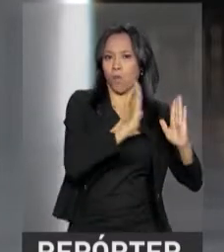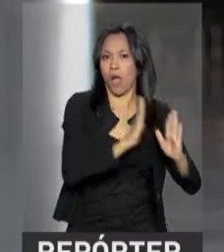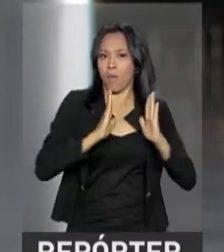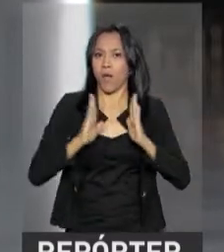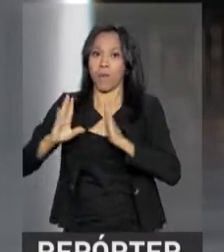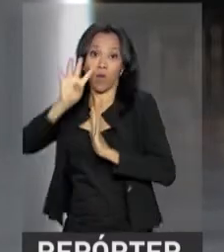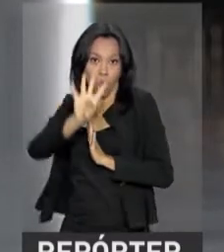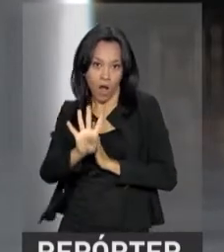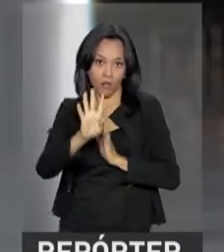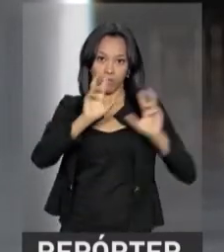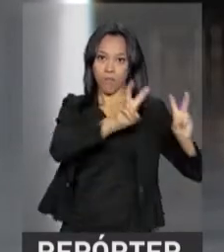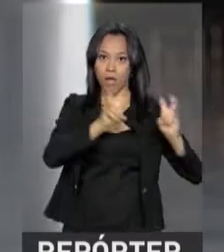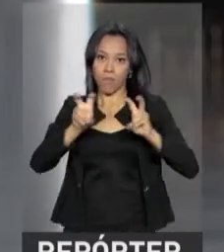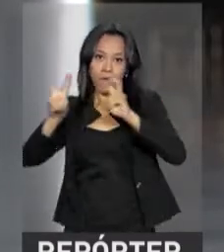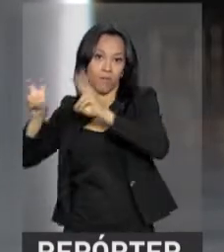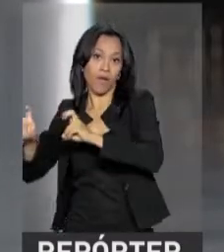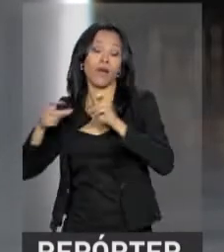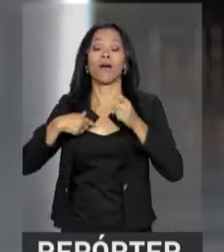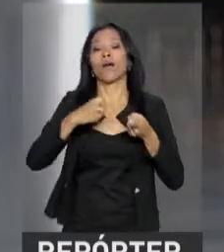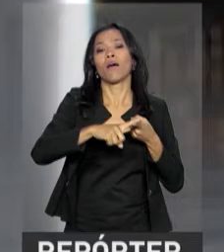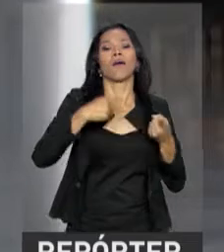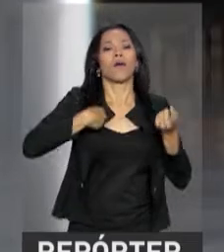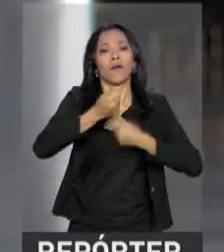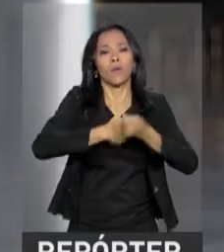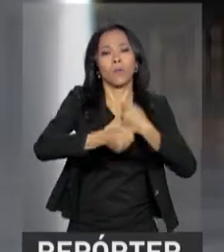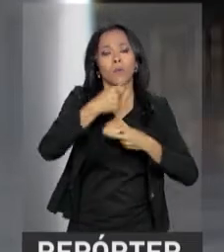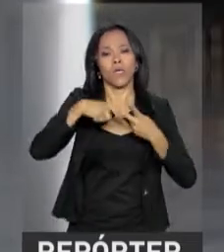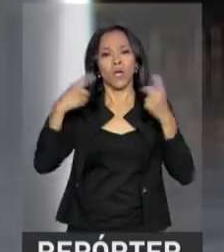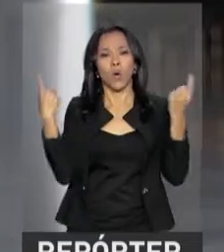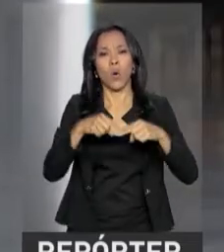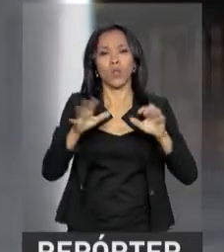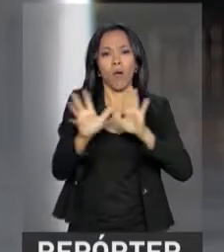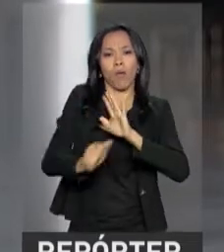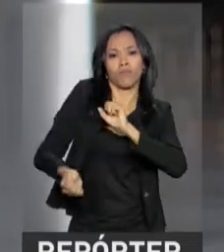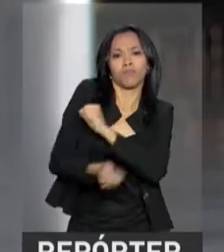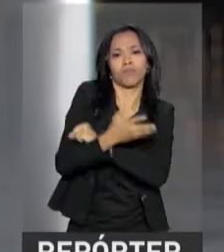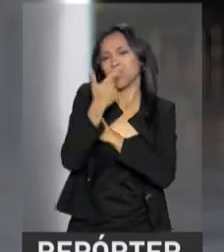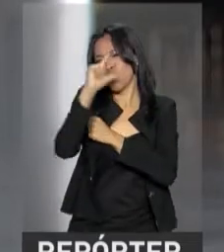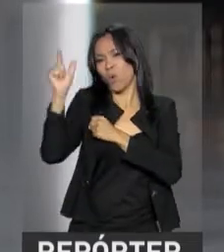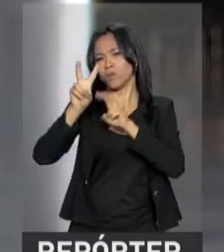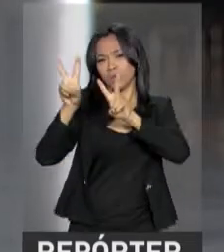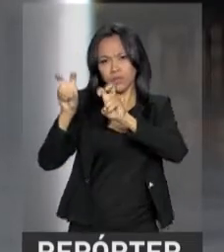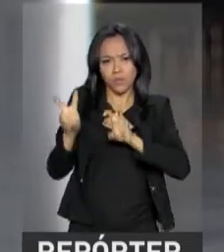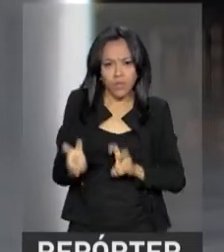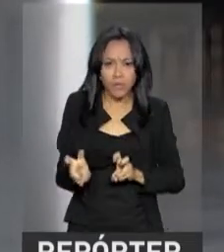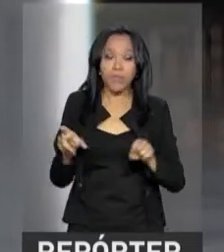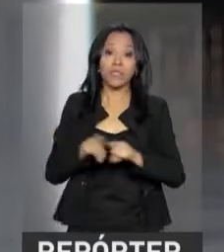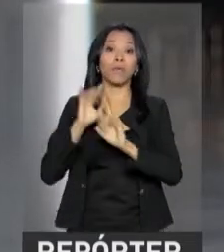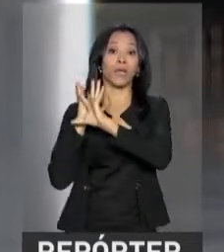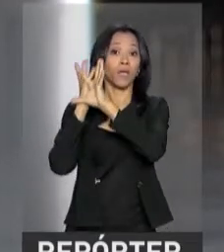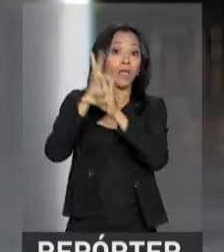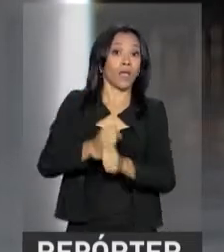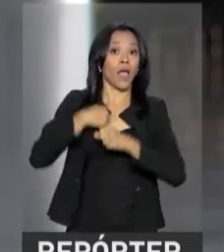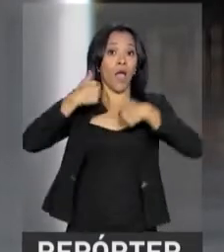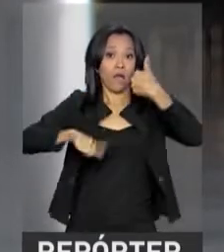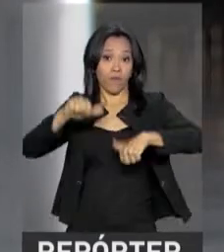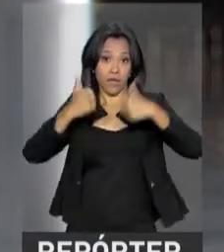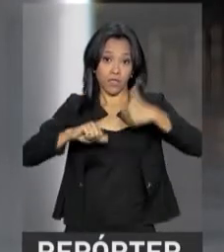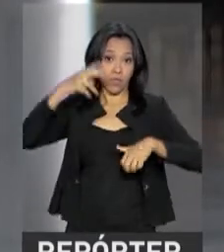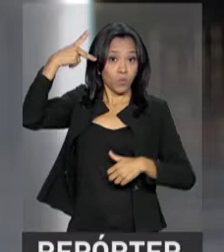política economia combate à corrupção entre outros assuntos e também fez um balanço do seu governo